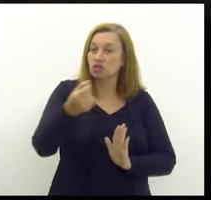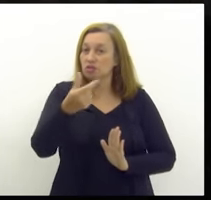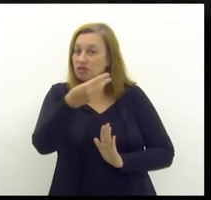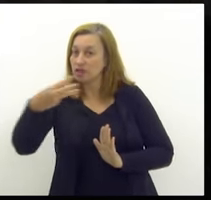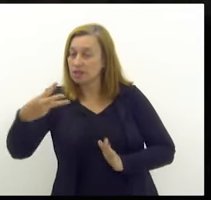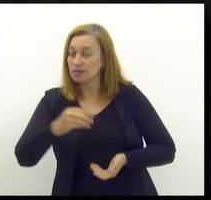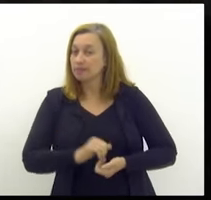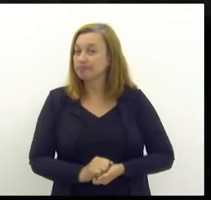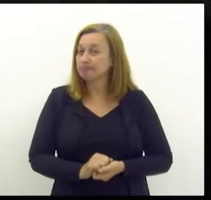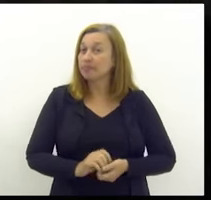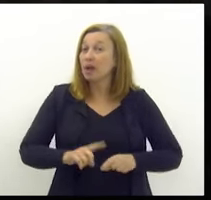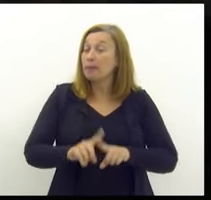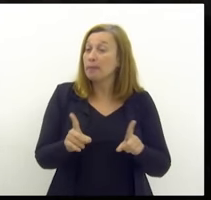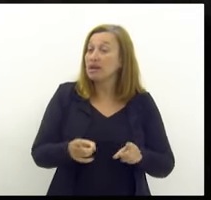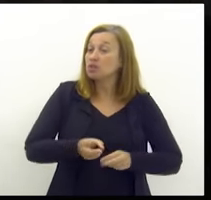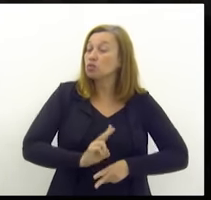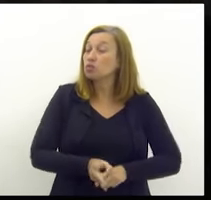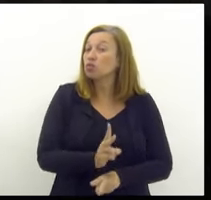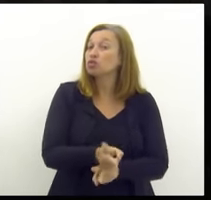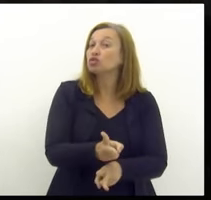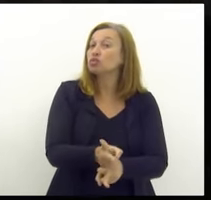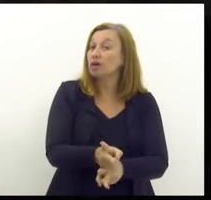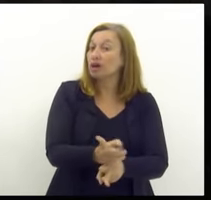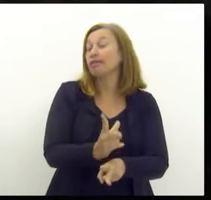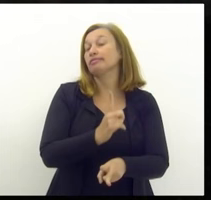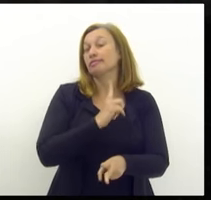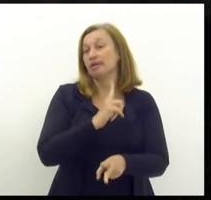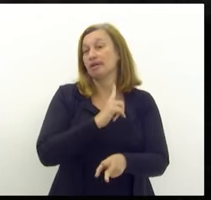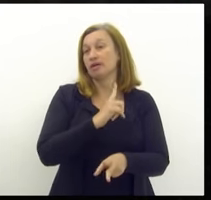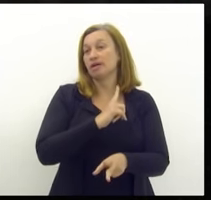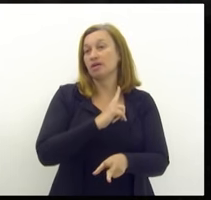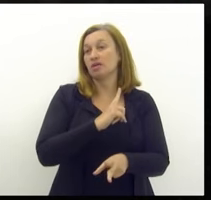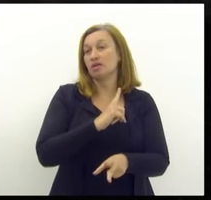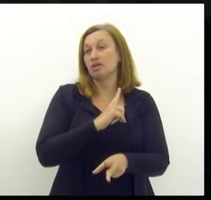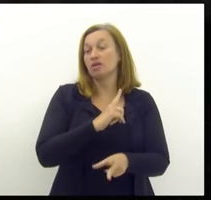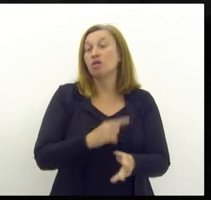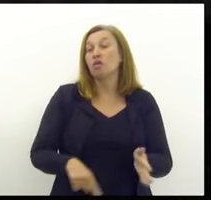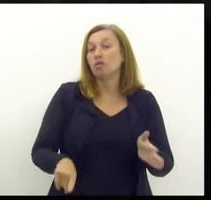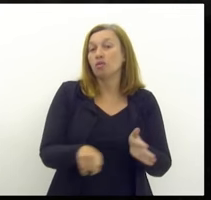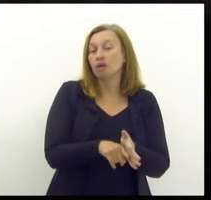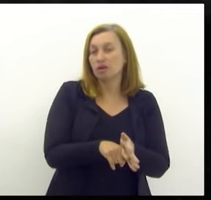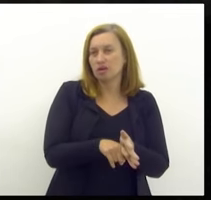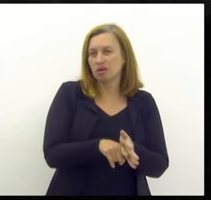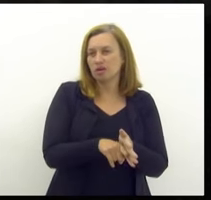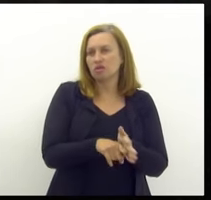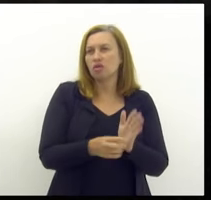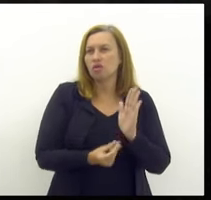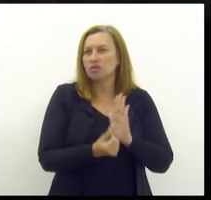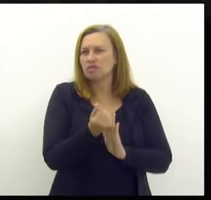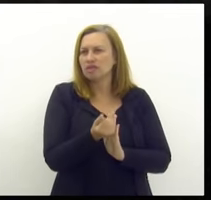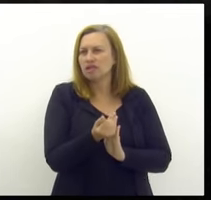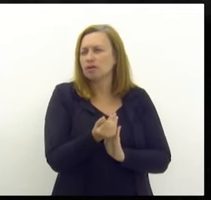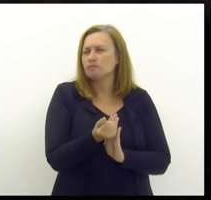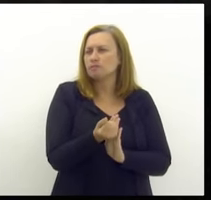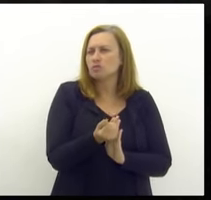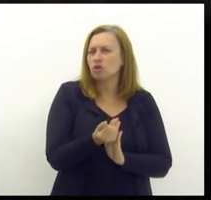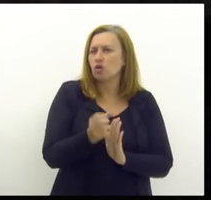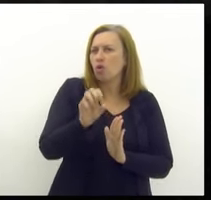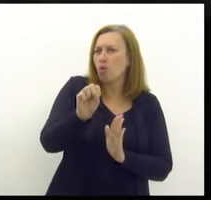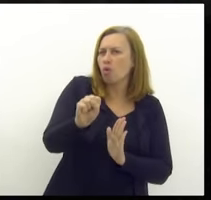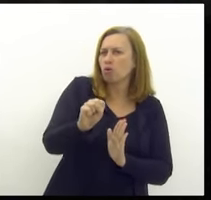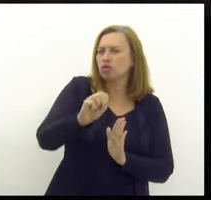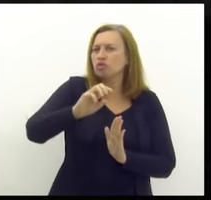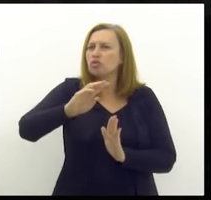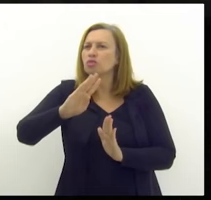2023 mas Continuará a ter o déficit orçamentário de 8